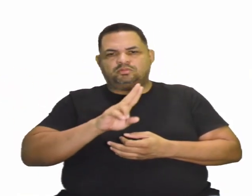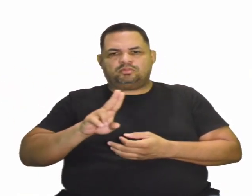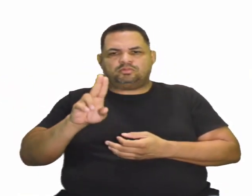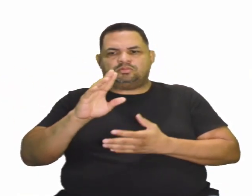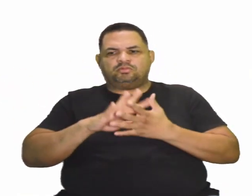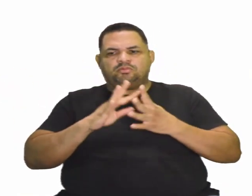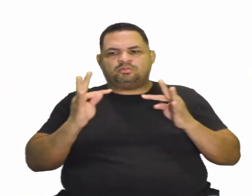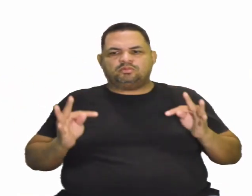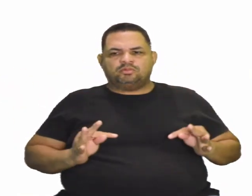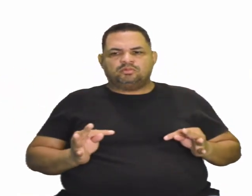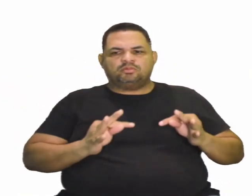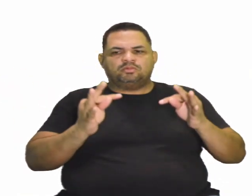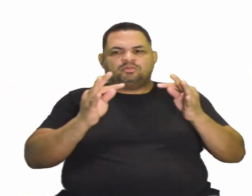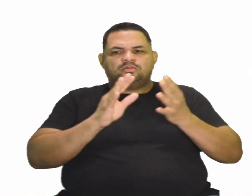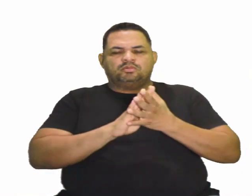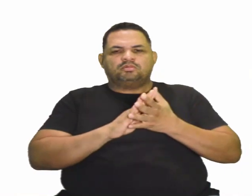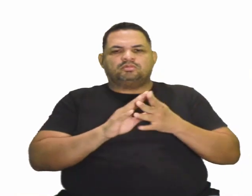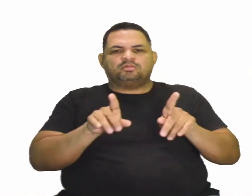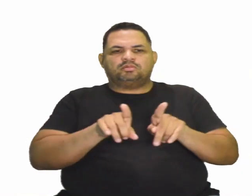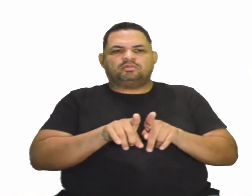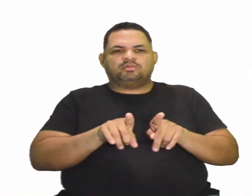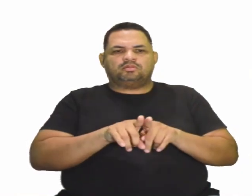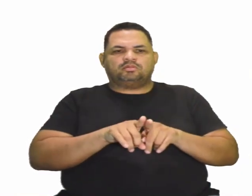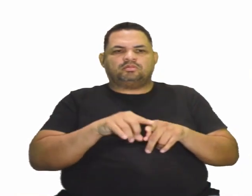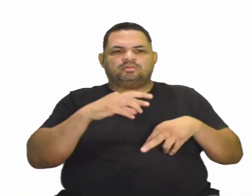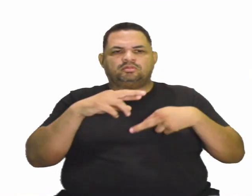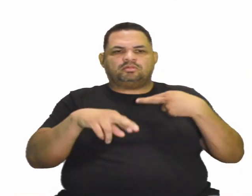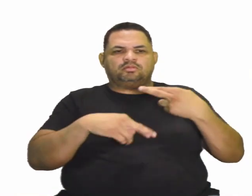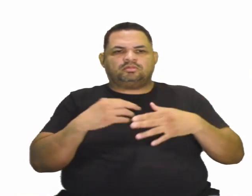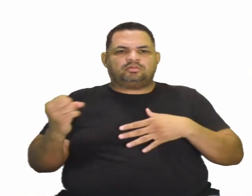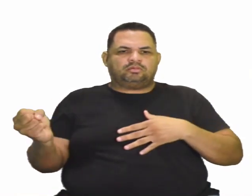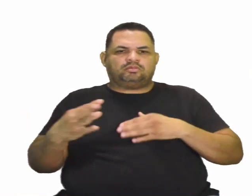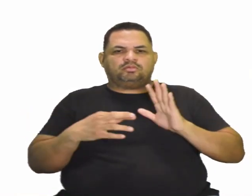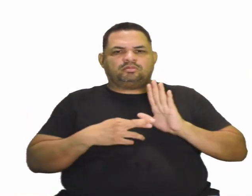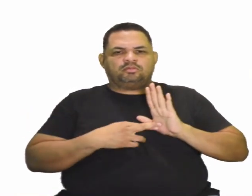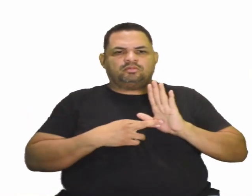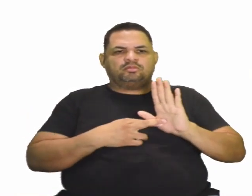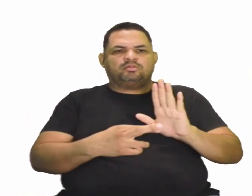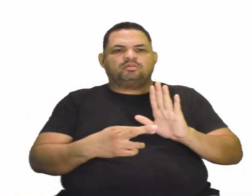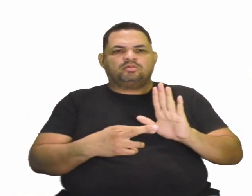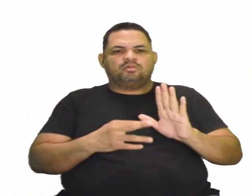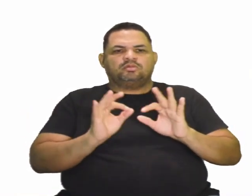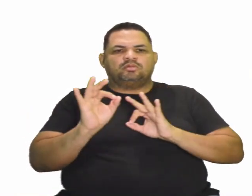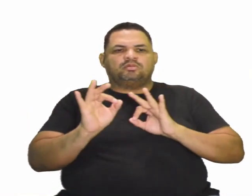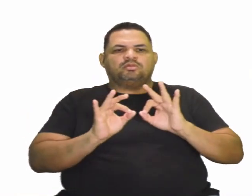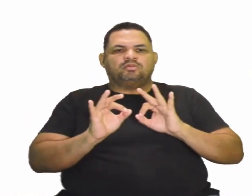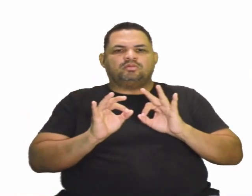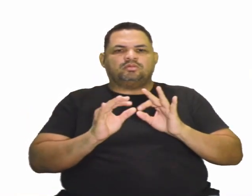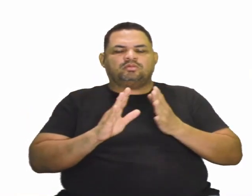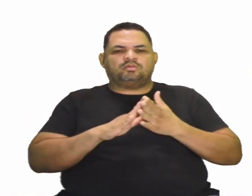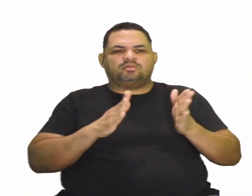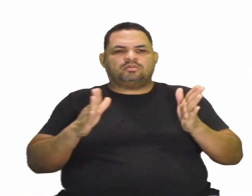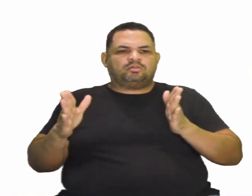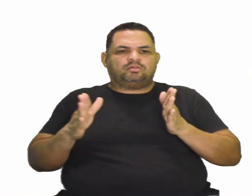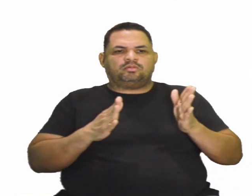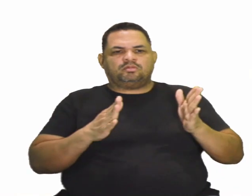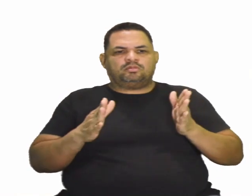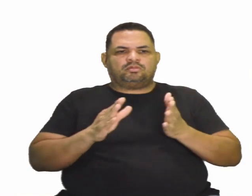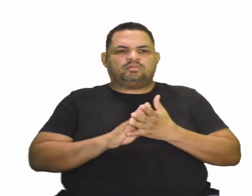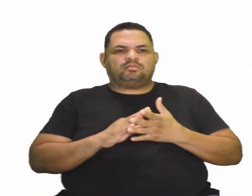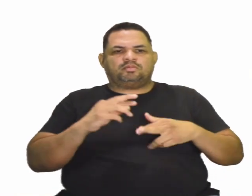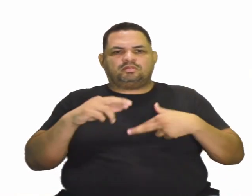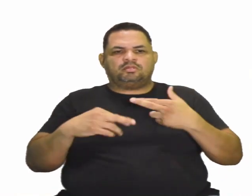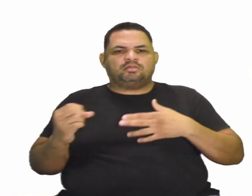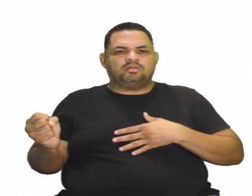técnicas também. Então, estudante, o Renascimento representou o período renascentista, né,